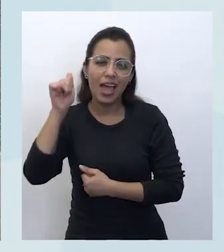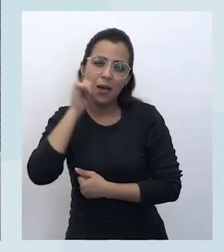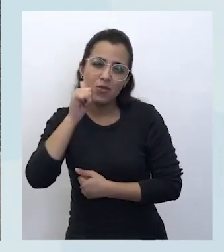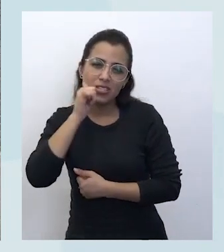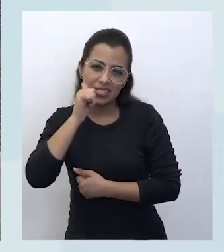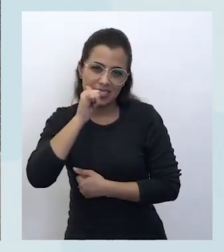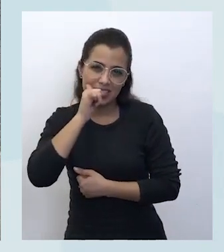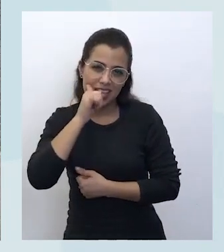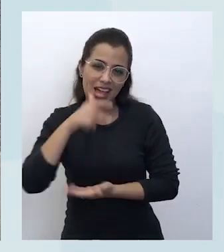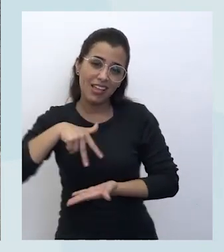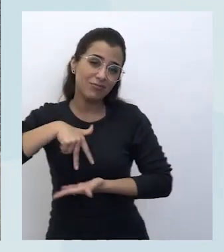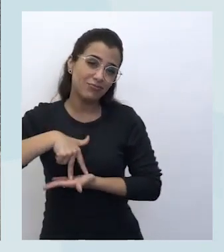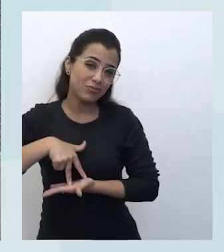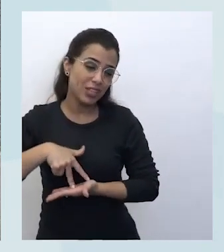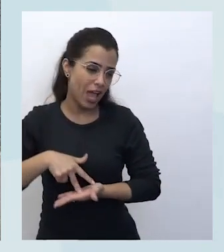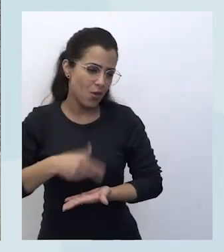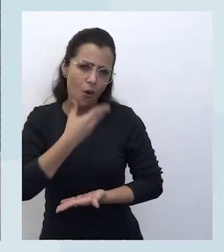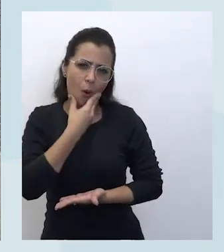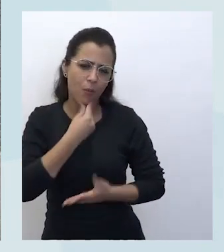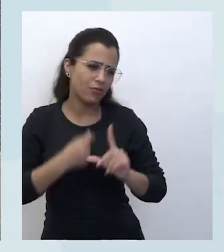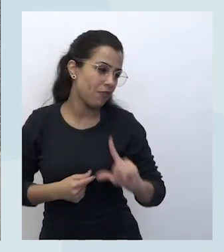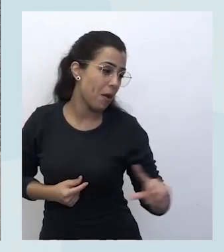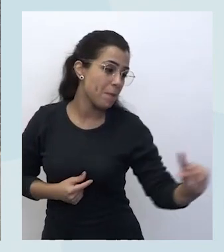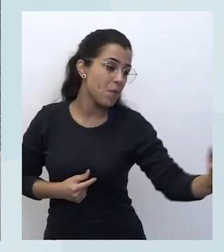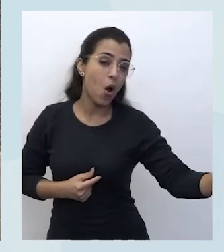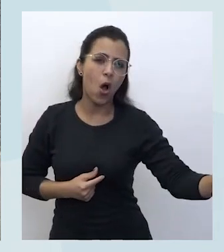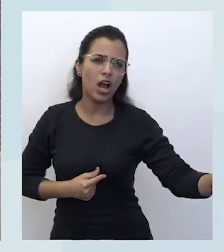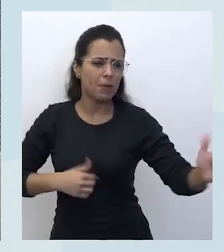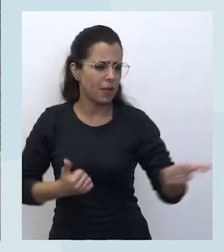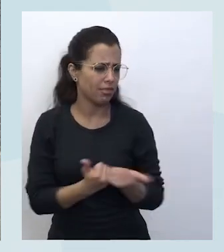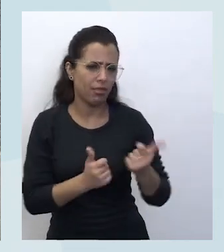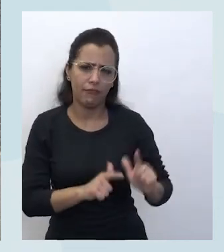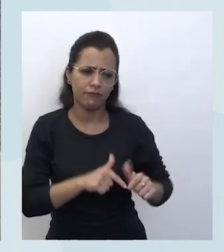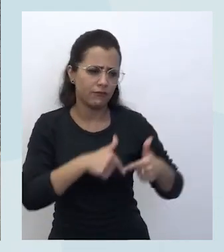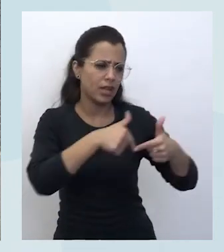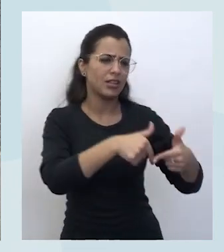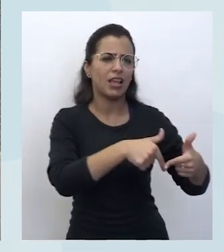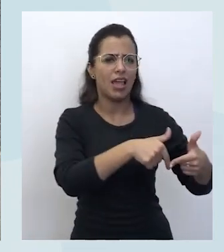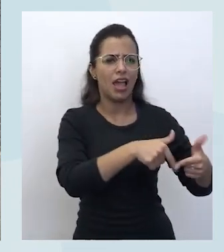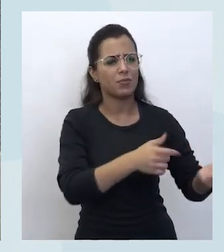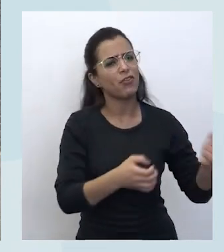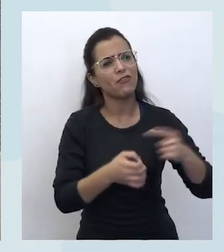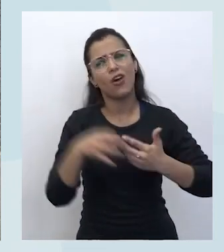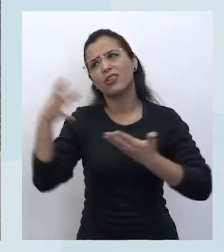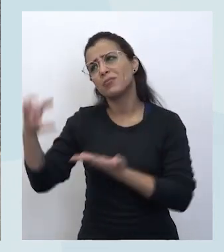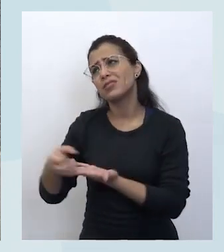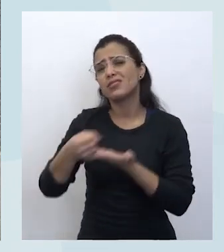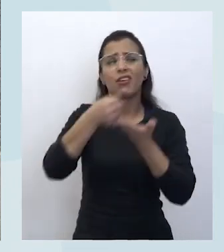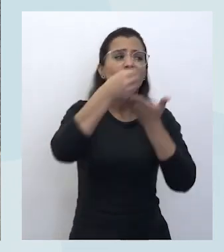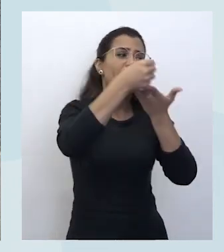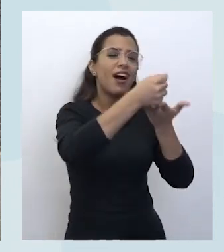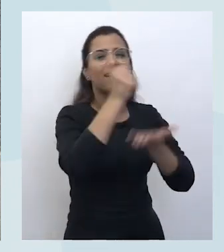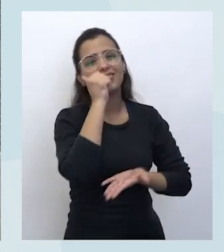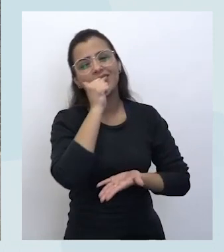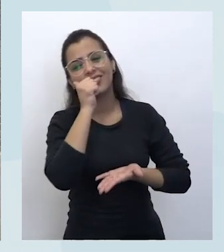no cavalo, defender a fé católica, porque era a luta da época, né? Então, salvar mocinhas. E ela ficava aí conversando,